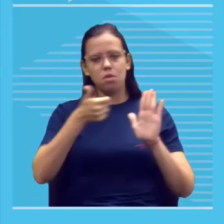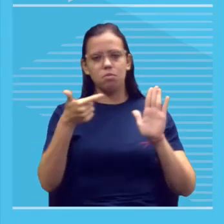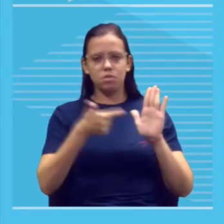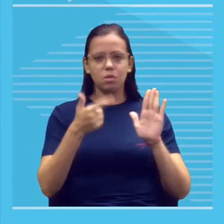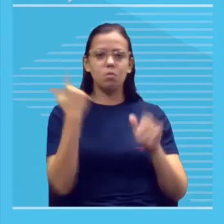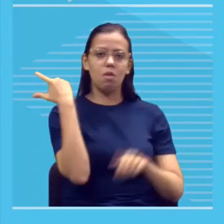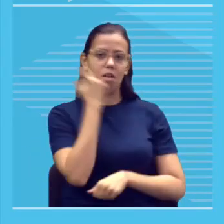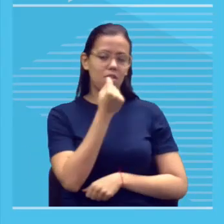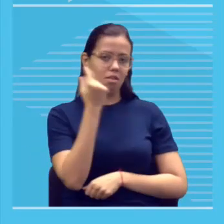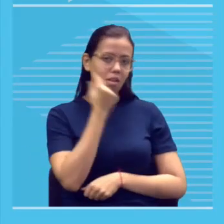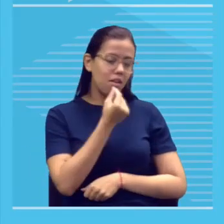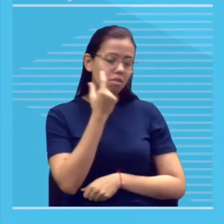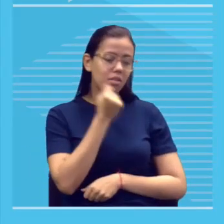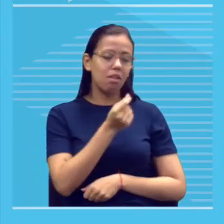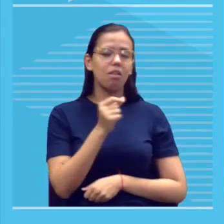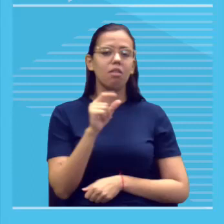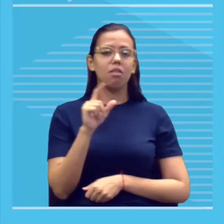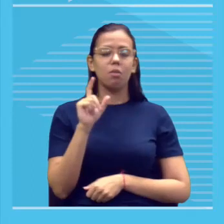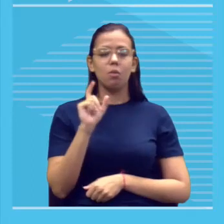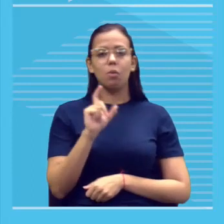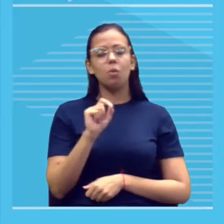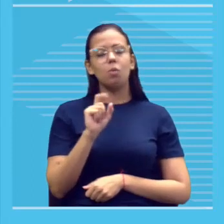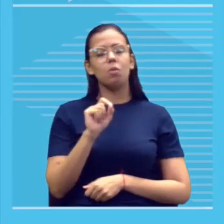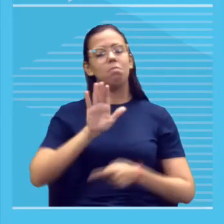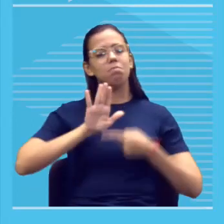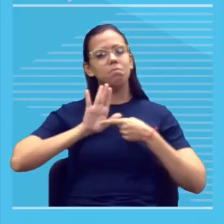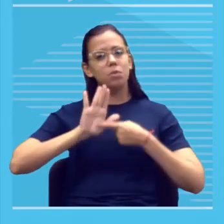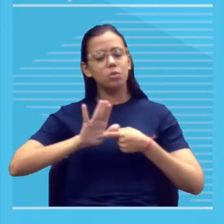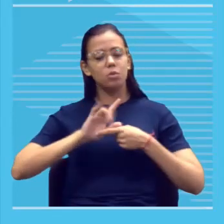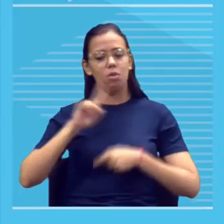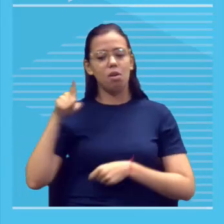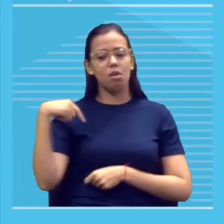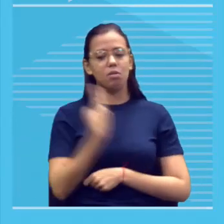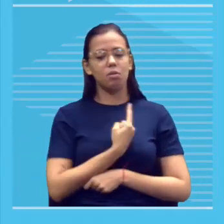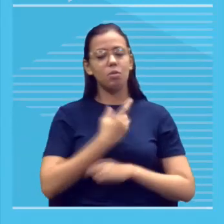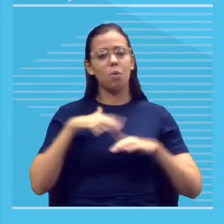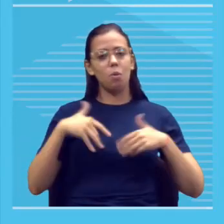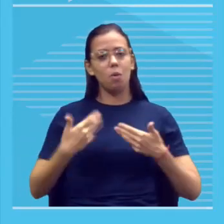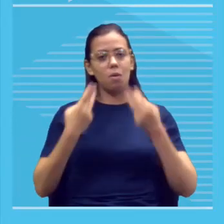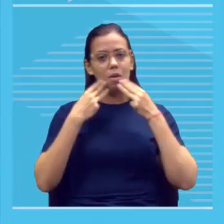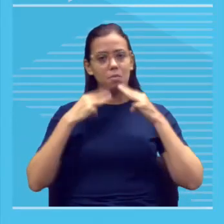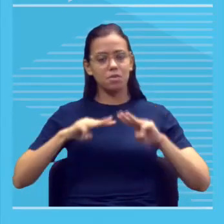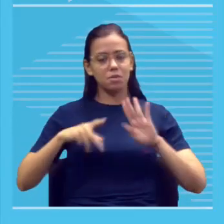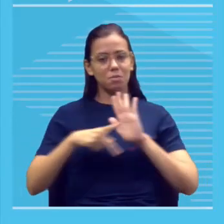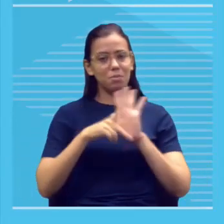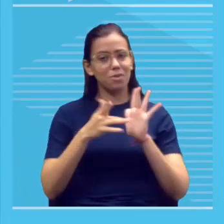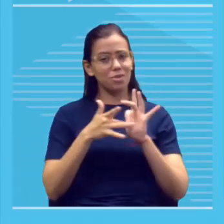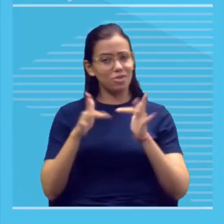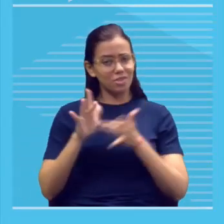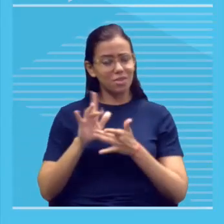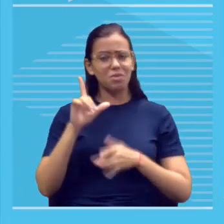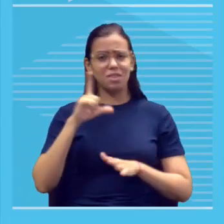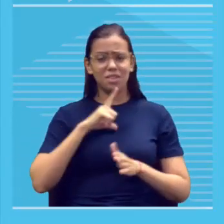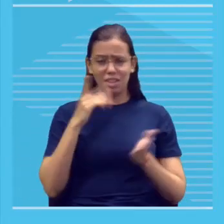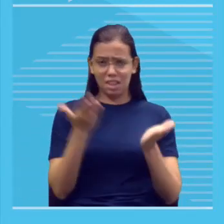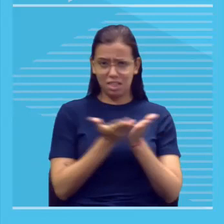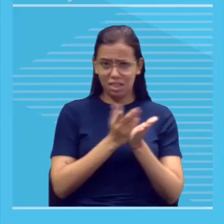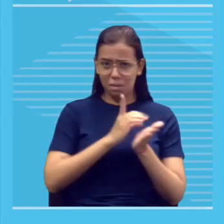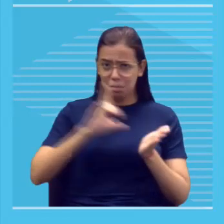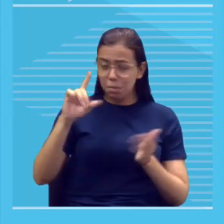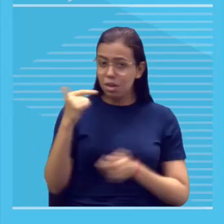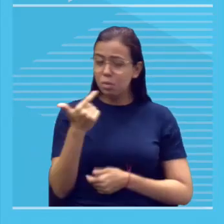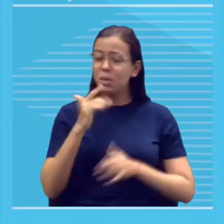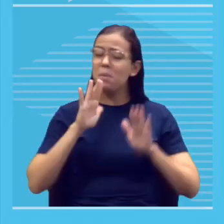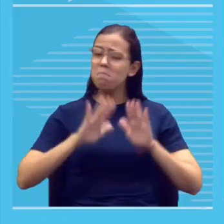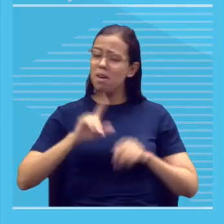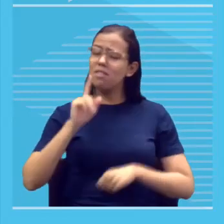né ele ele nos mostrou a missão de Cristo é essa tá na Bíblia não tá mas é essa